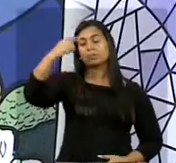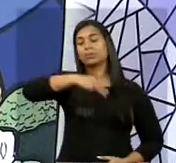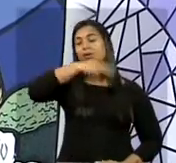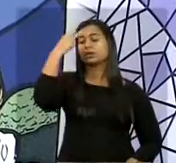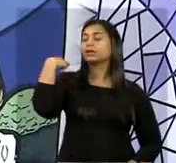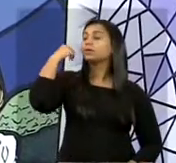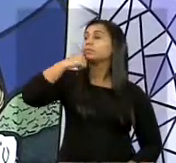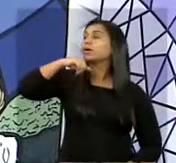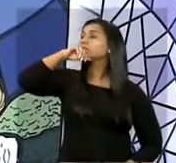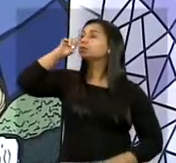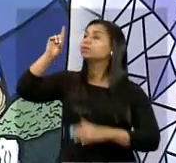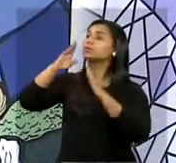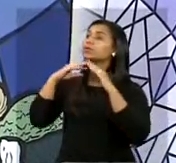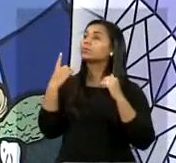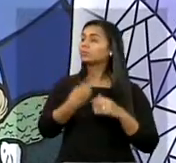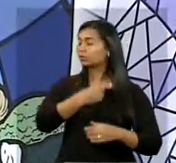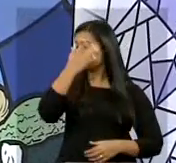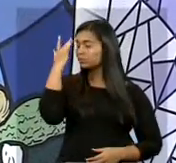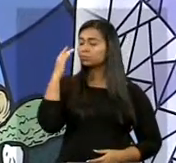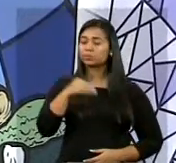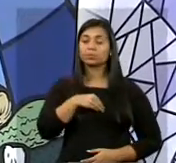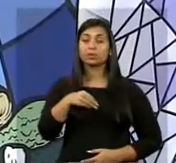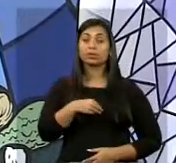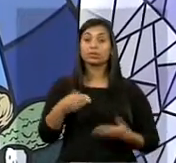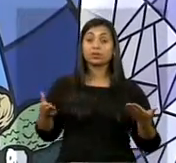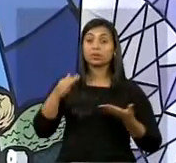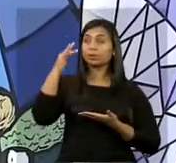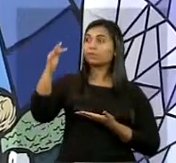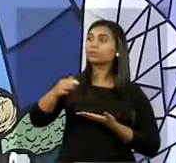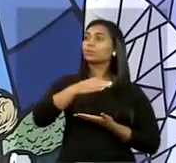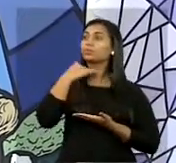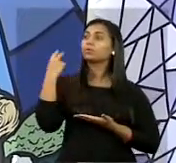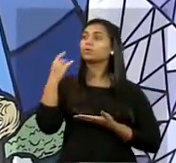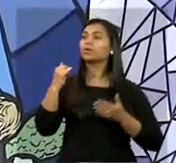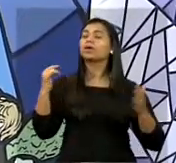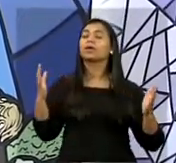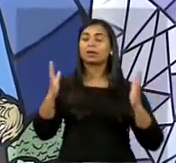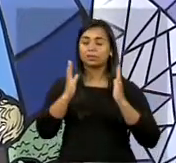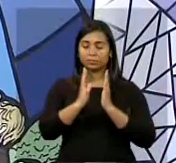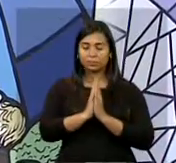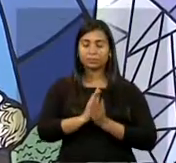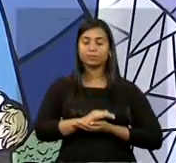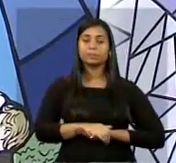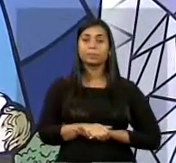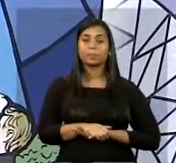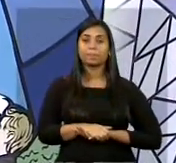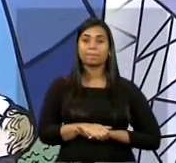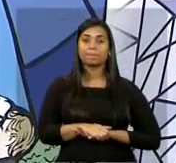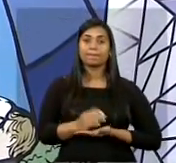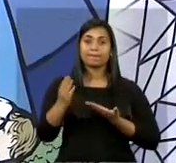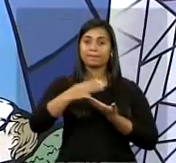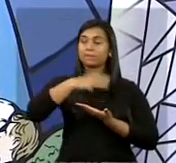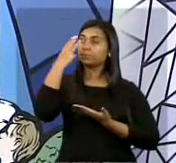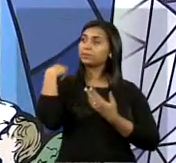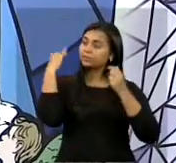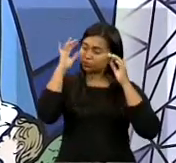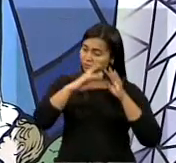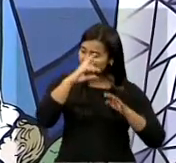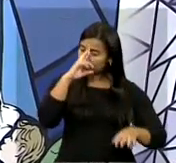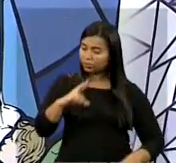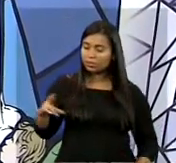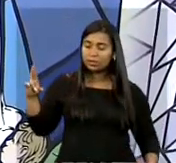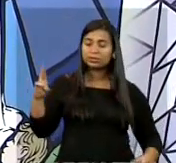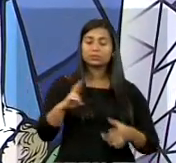Santa Maria, Mãe de Deus, rogai por nós, pecadores, agora e na hora de nossa morte. Amém. Ave